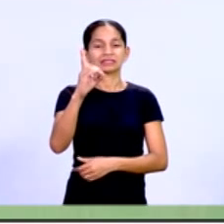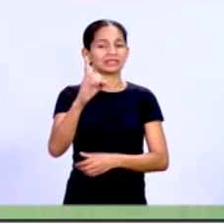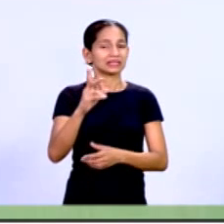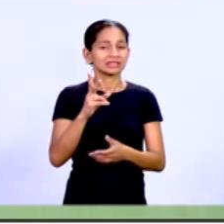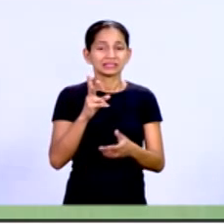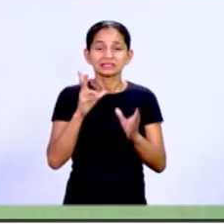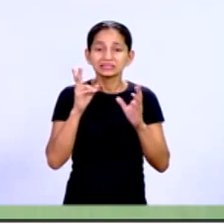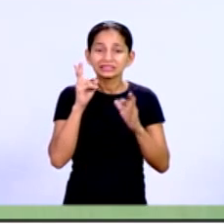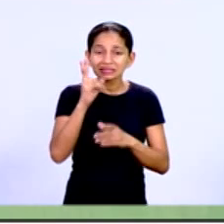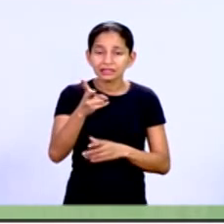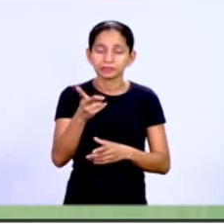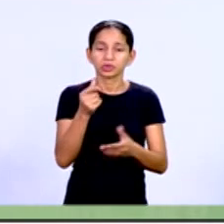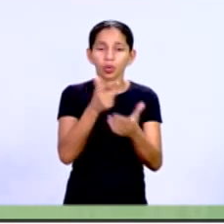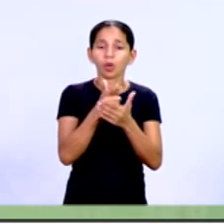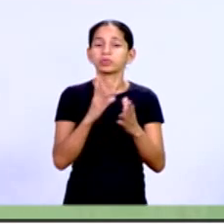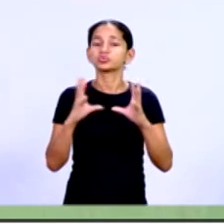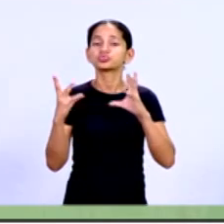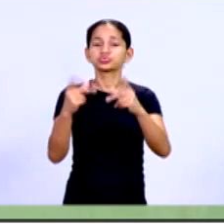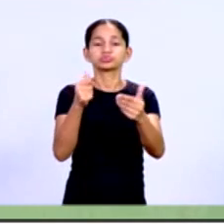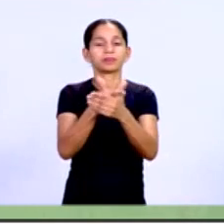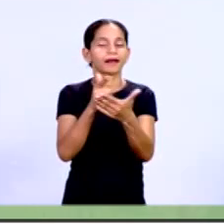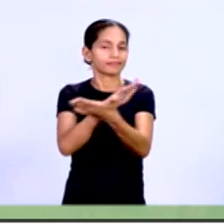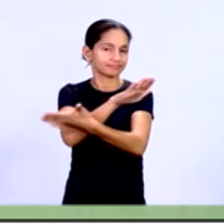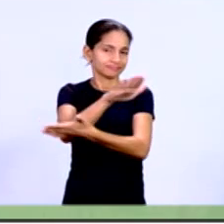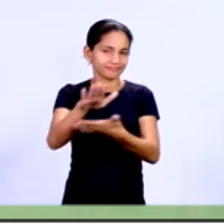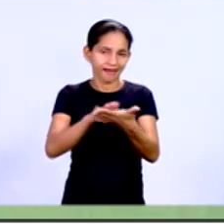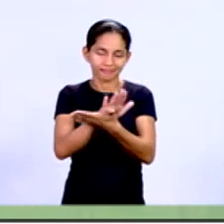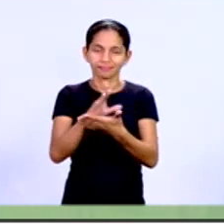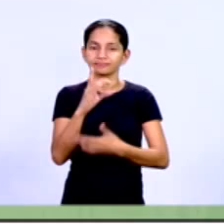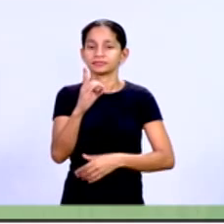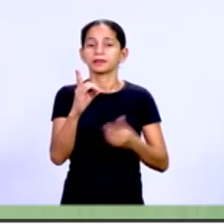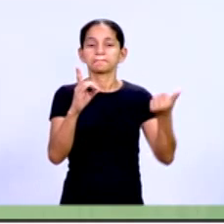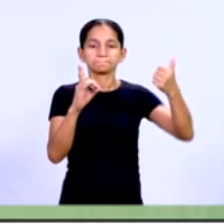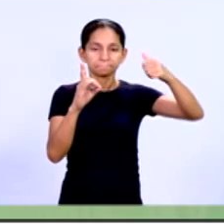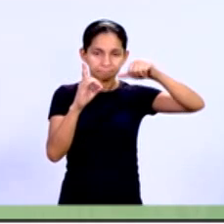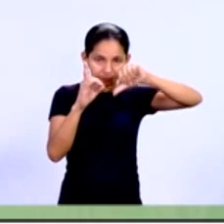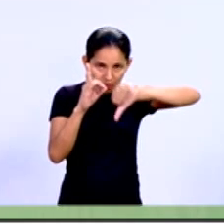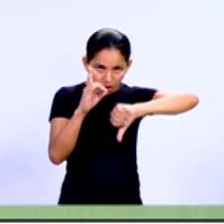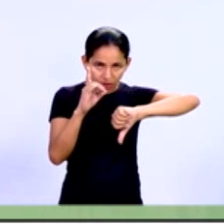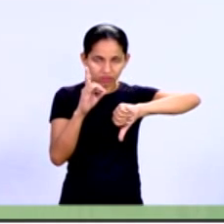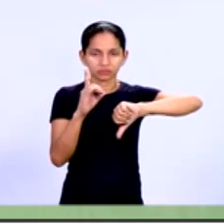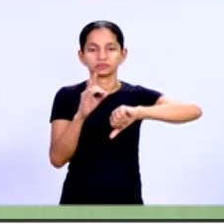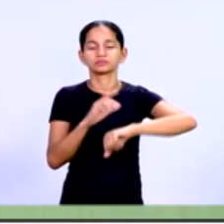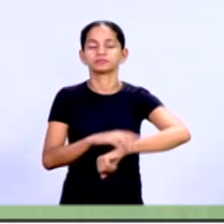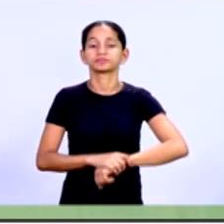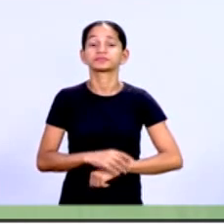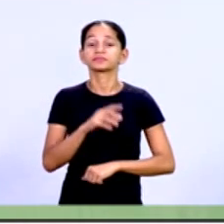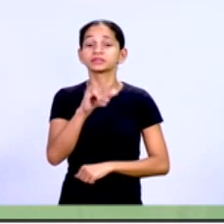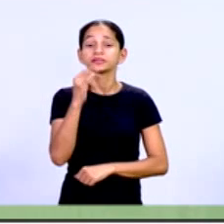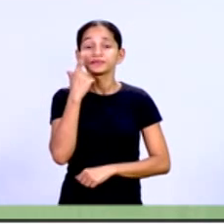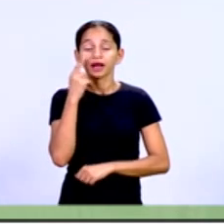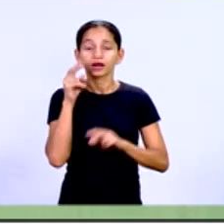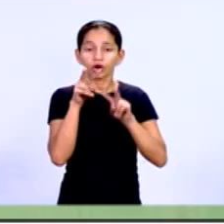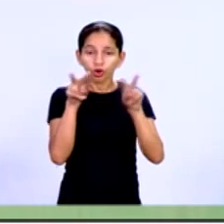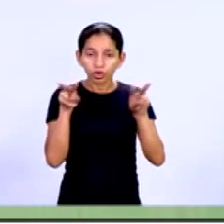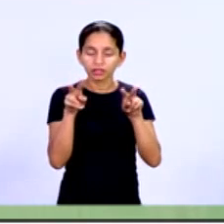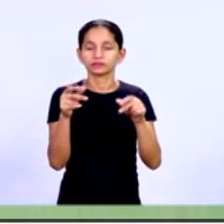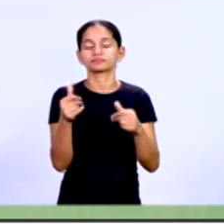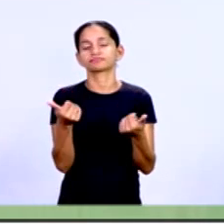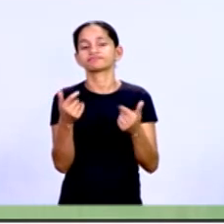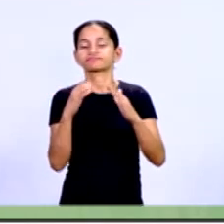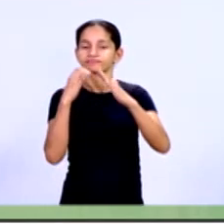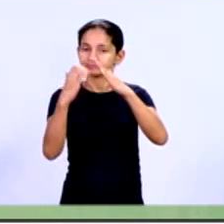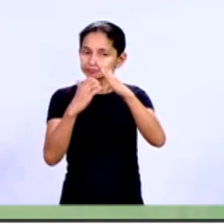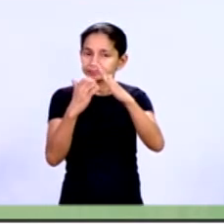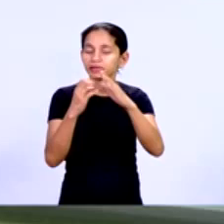inadimplente. Então, presta atenção no seguinte. Existe esse critério de análise. Se você vai fazer investimento numa empresa